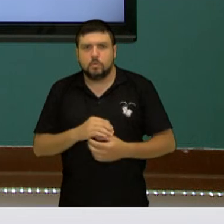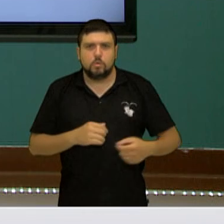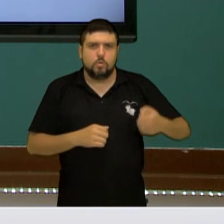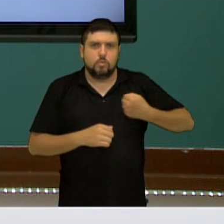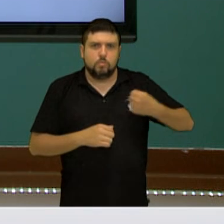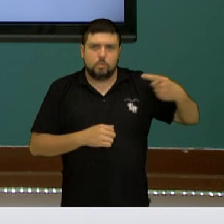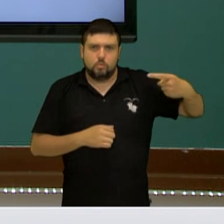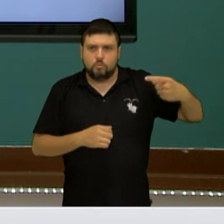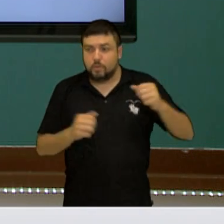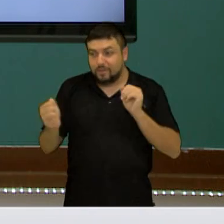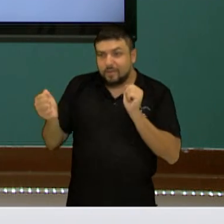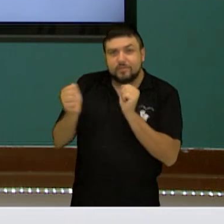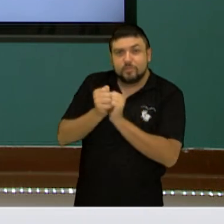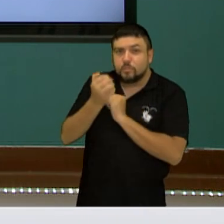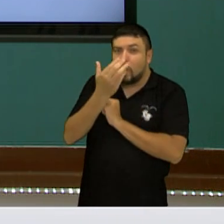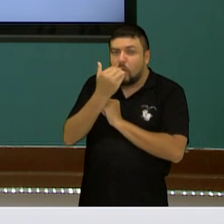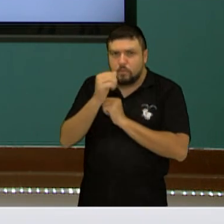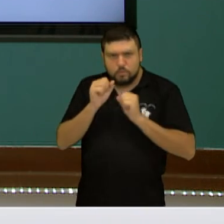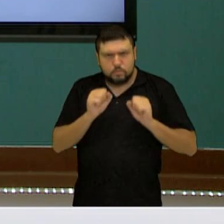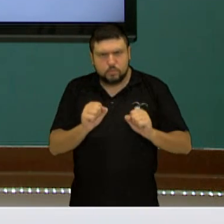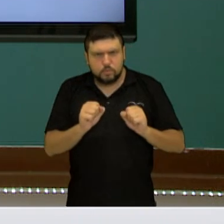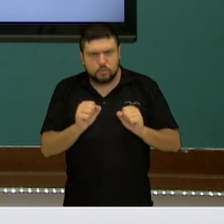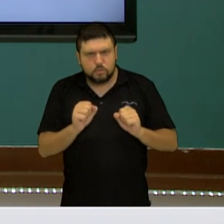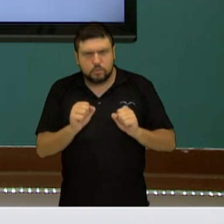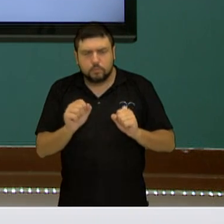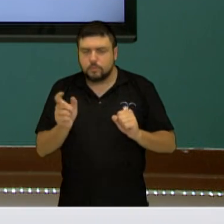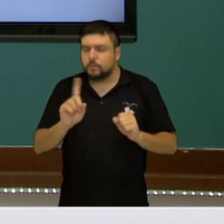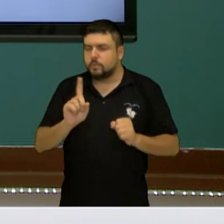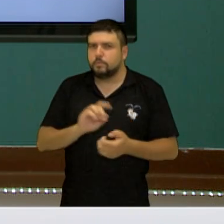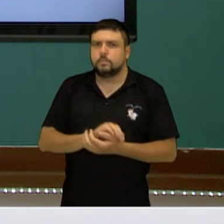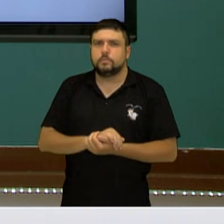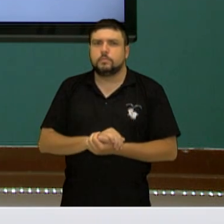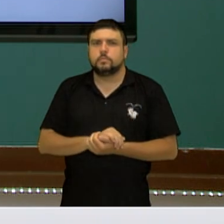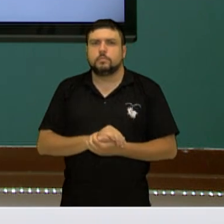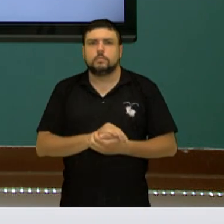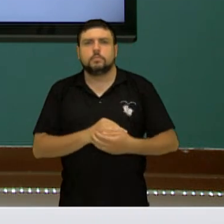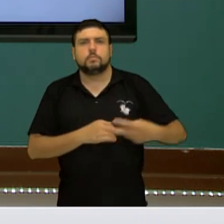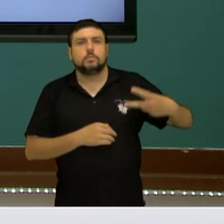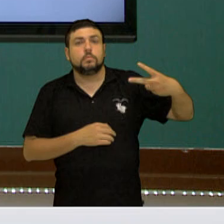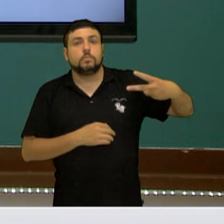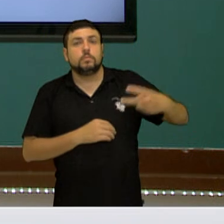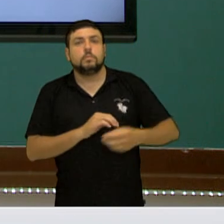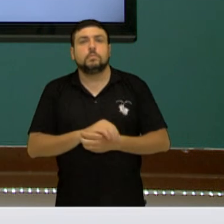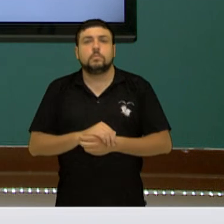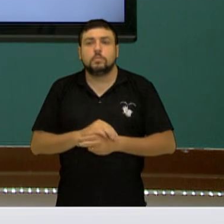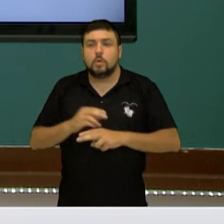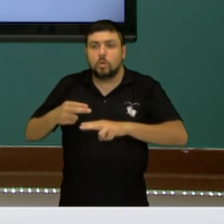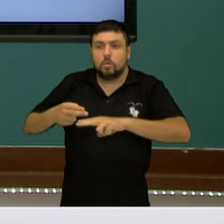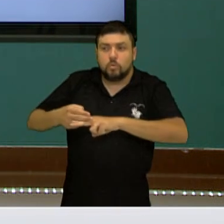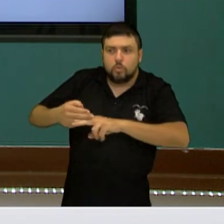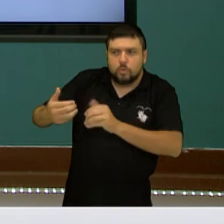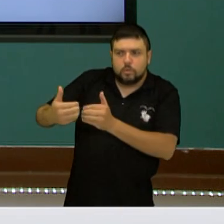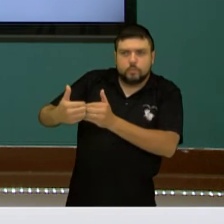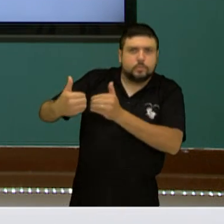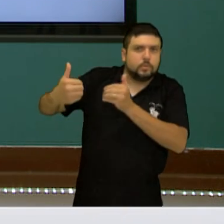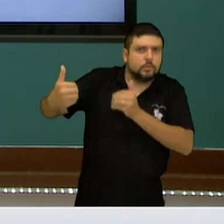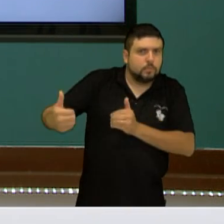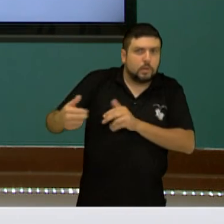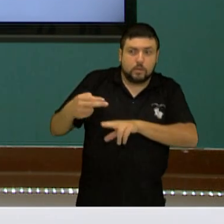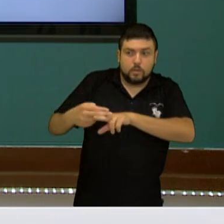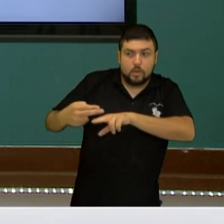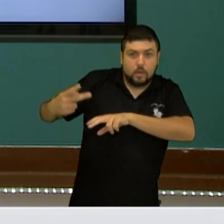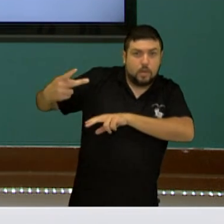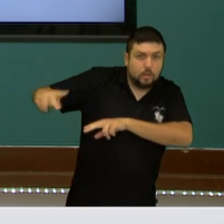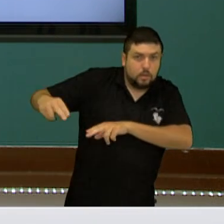refeições juntos. Isso pode? Não, né? Não utilizar os mesmos utensílios. Isso, então a 2